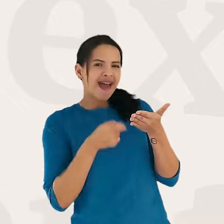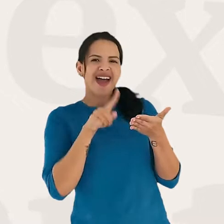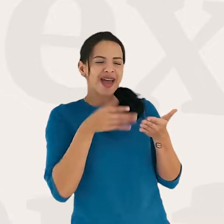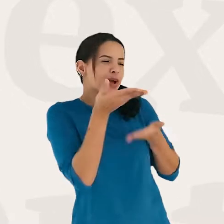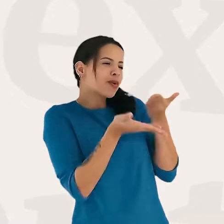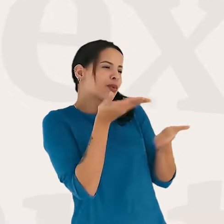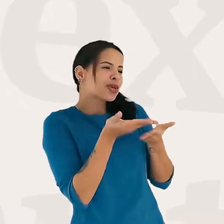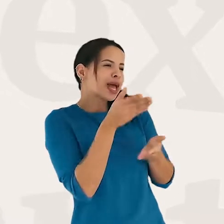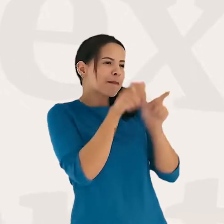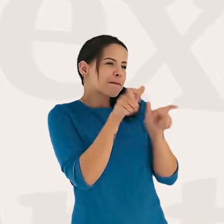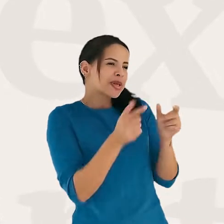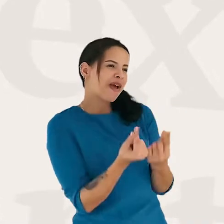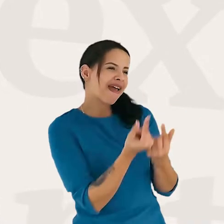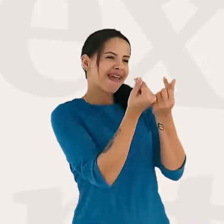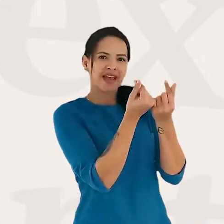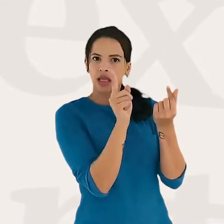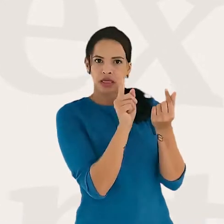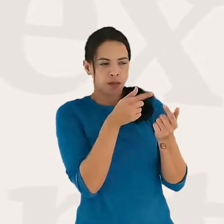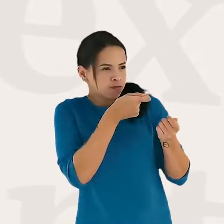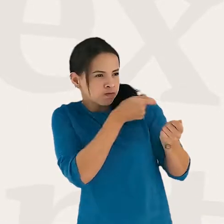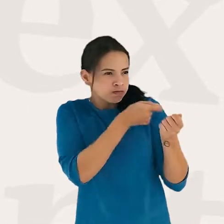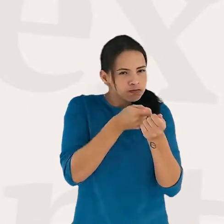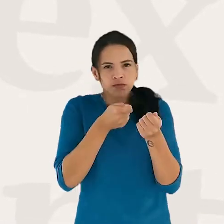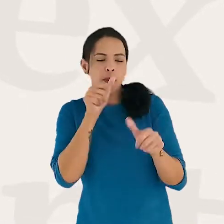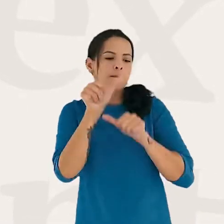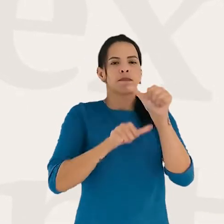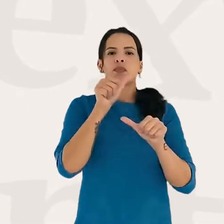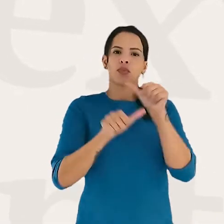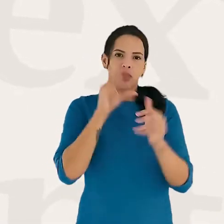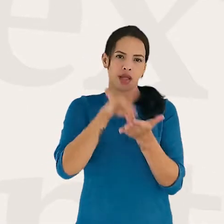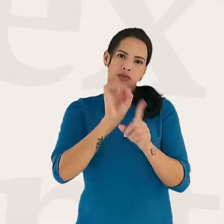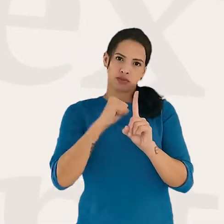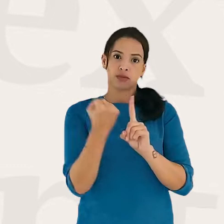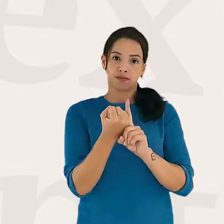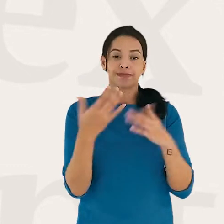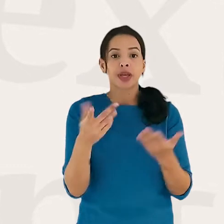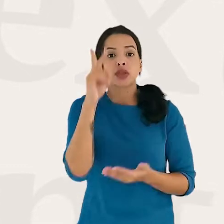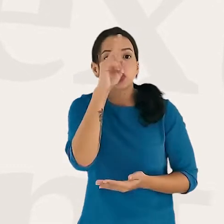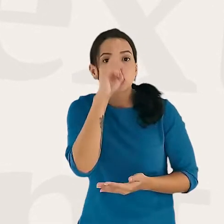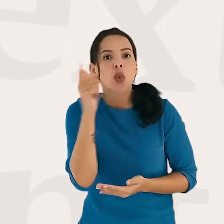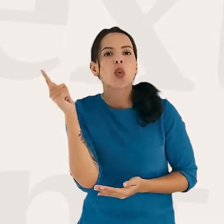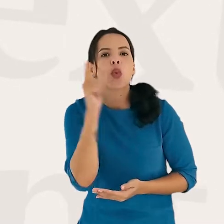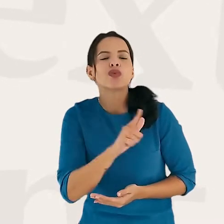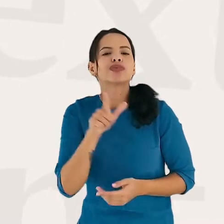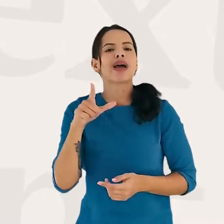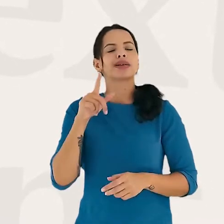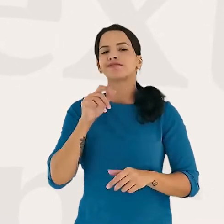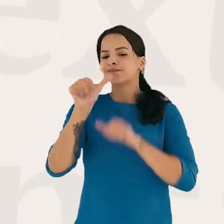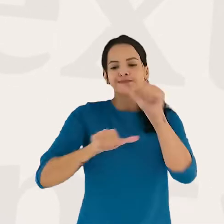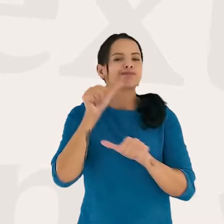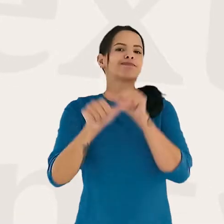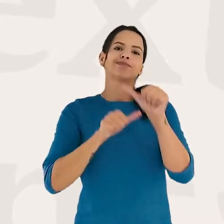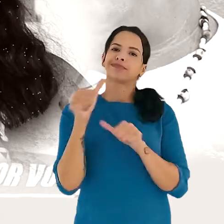lida como histórias para ninários da casa grande, e sim para incomodá-los em seus sonhos injustos. É com essas histórias que construímos a memória